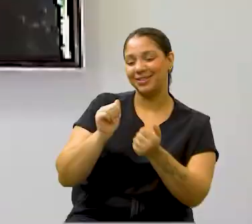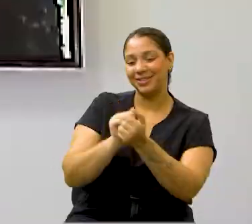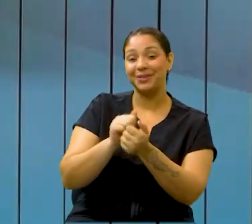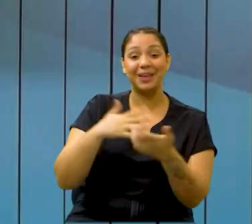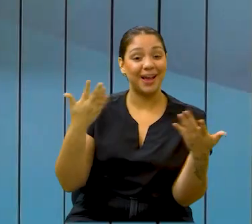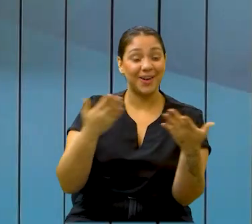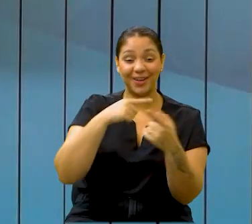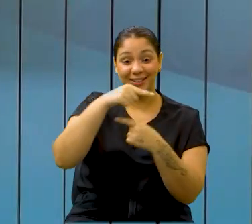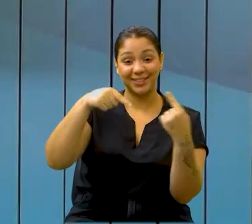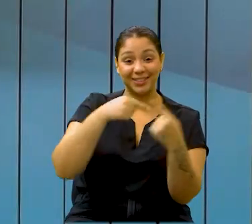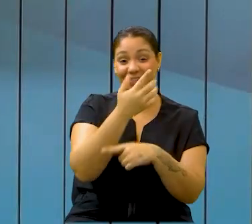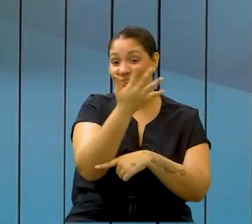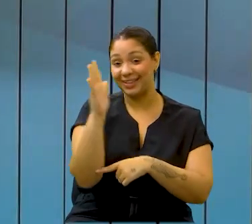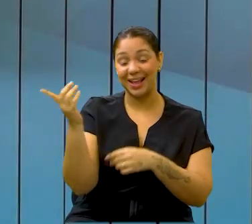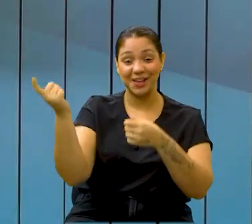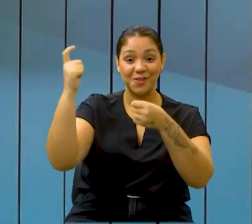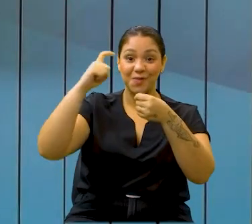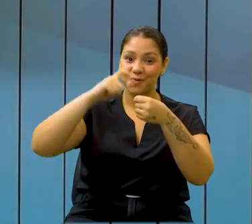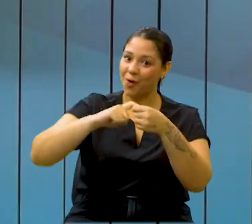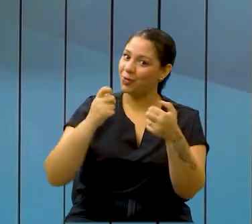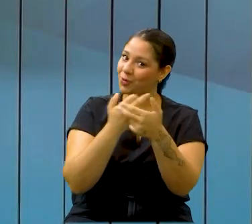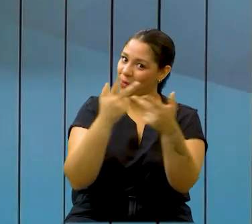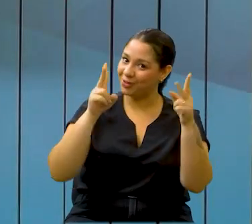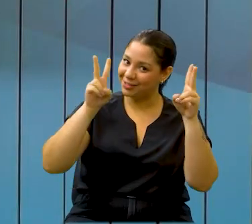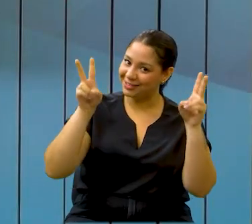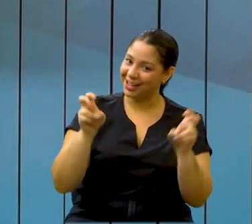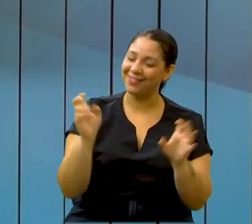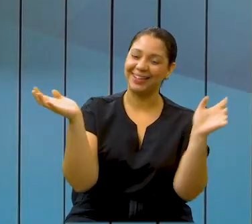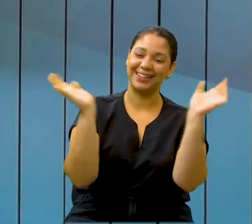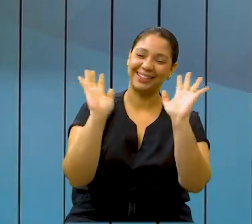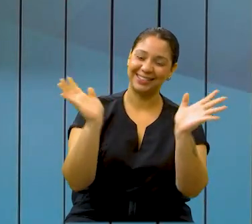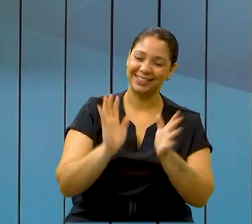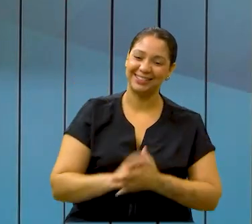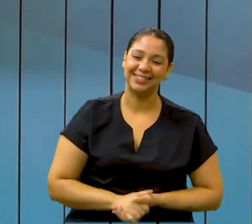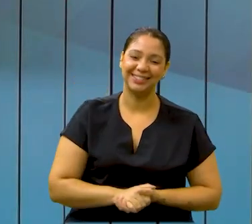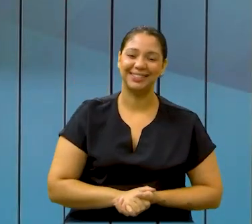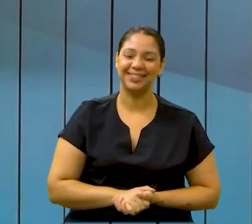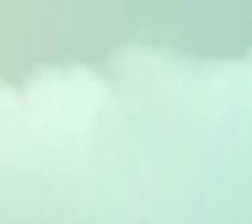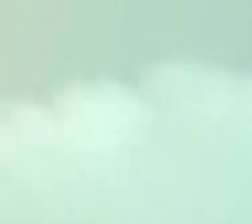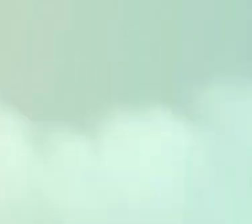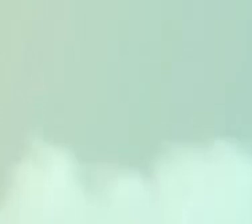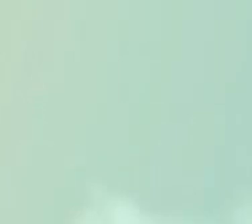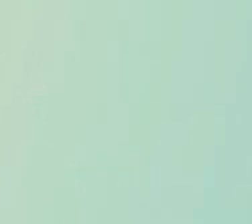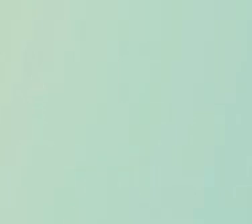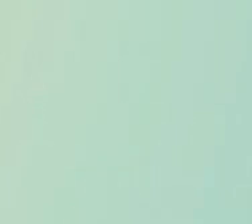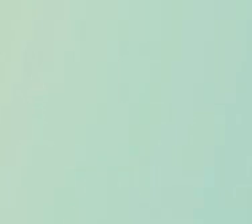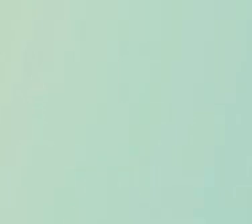vocês. E esse foi o Giro Ambiental de hoje. A gente volta com outro tema. Até mais!